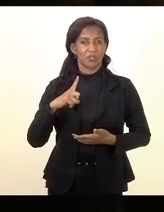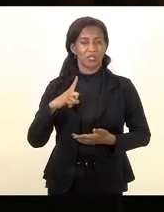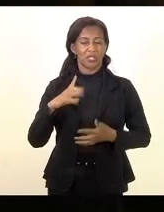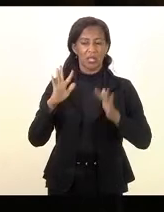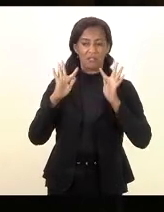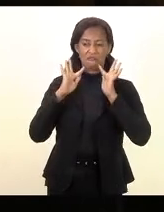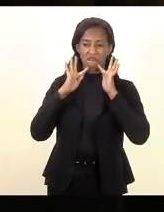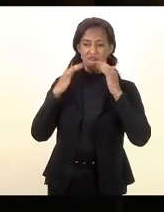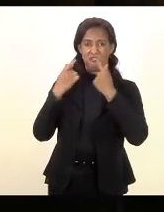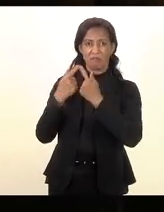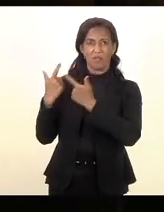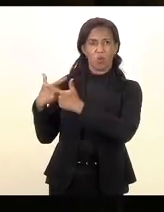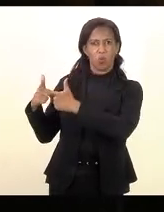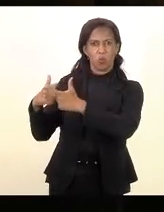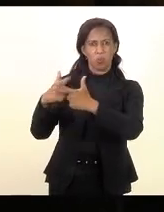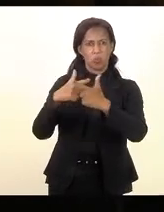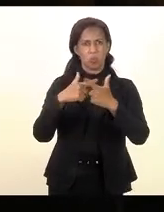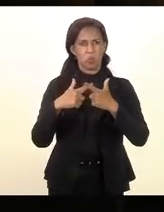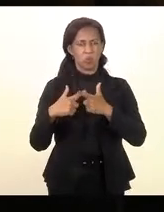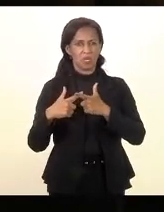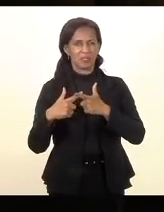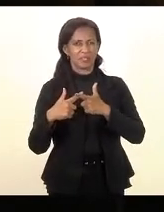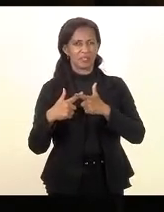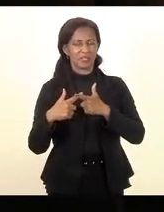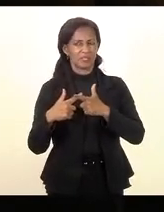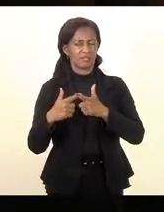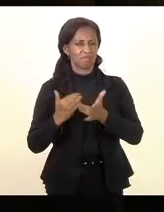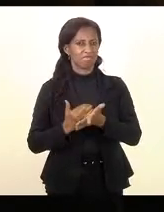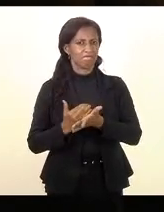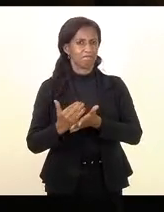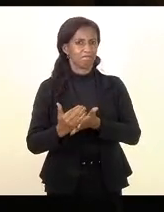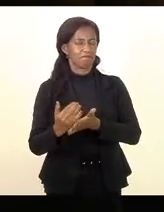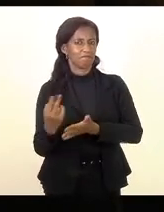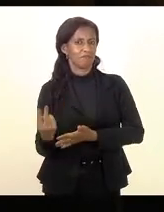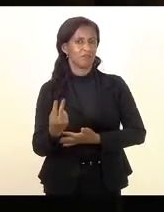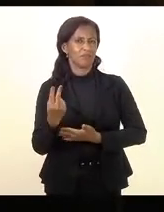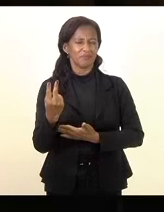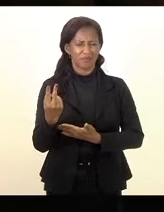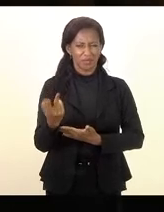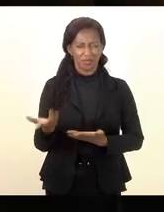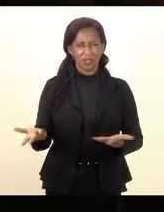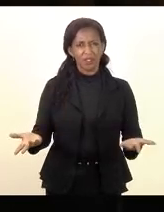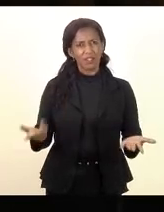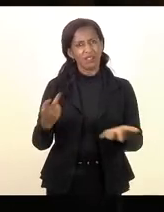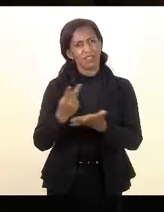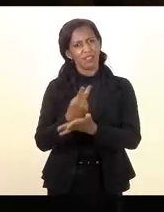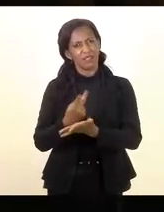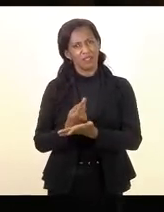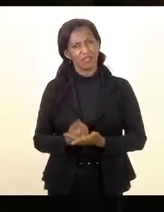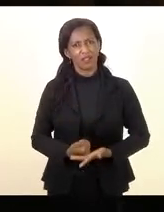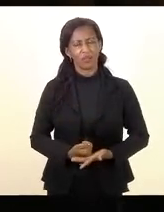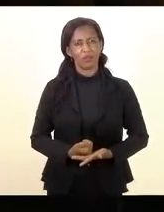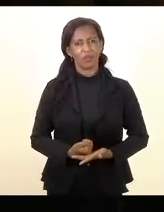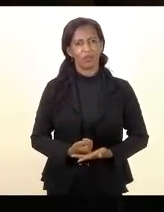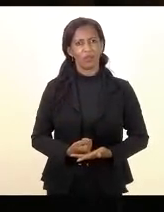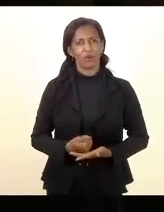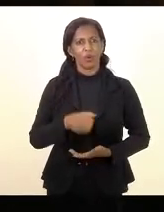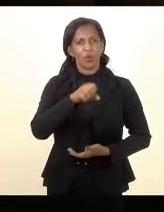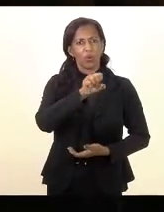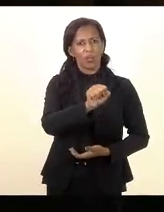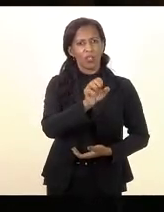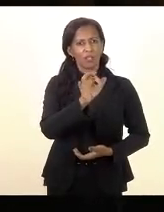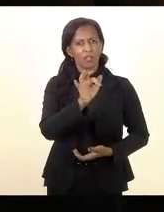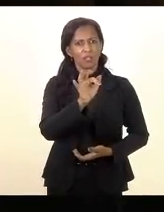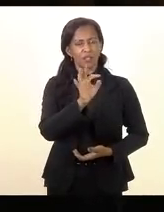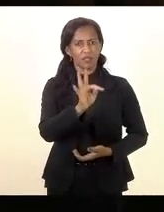familiar que desprovidas de certos princípios e valores olha é uma aberração inclusive foi questionado pelo Supremo Tribunal Federal